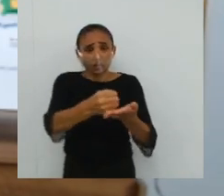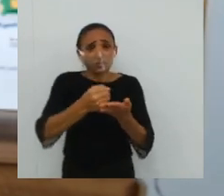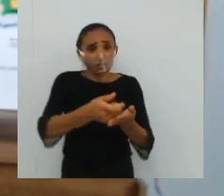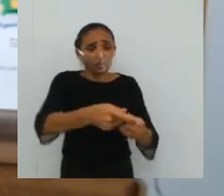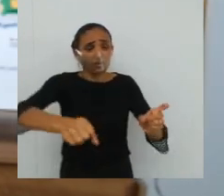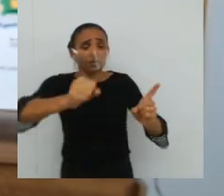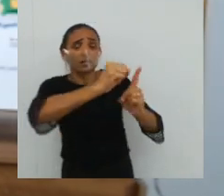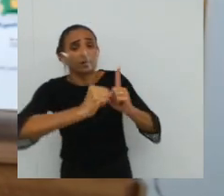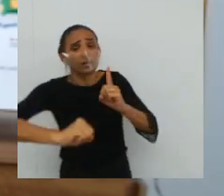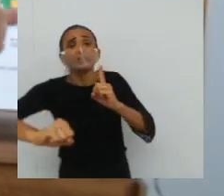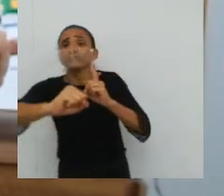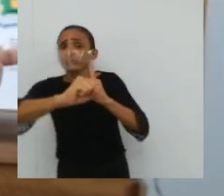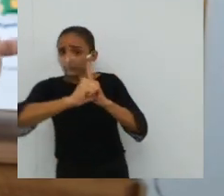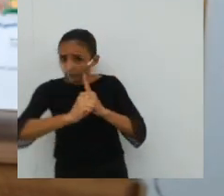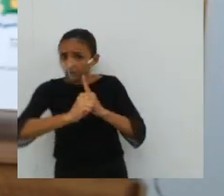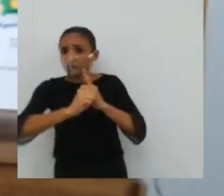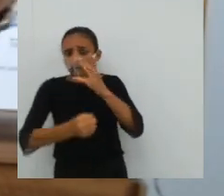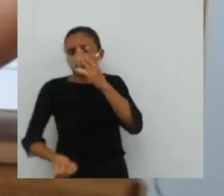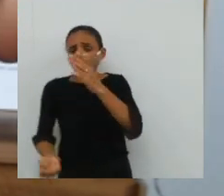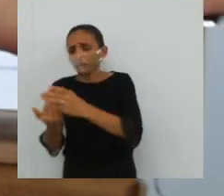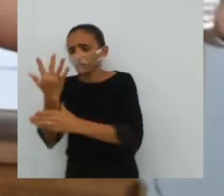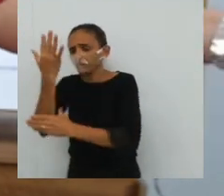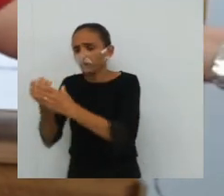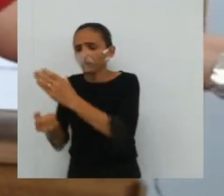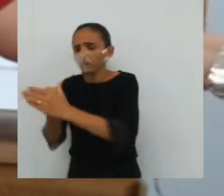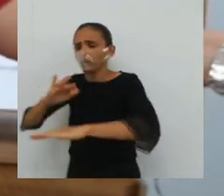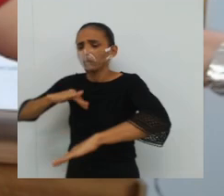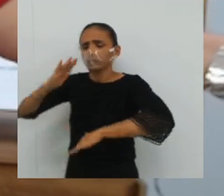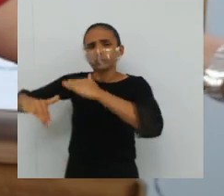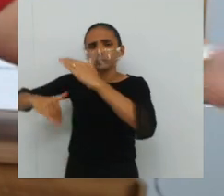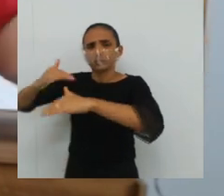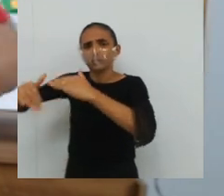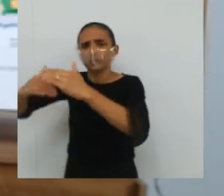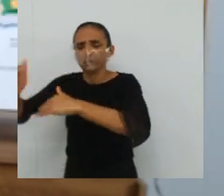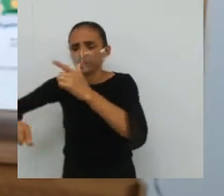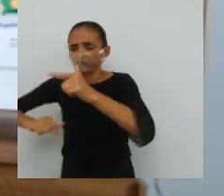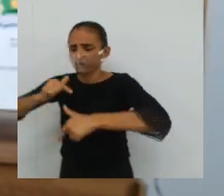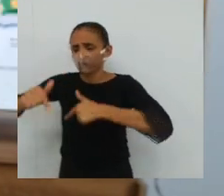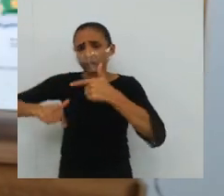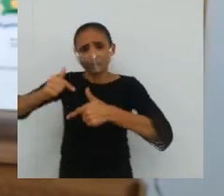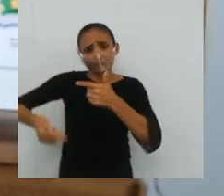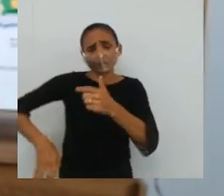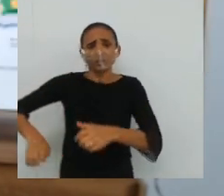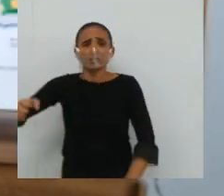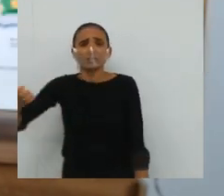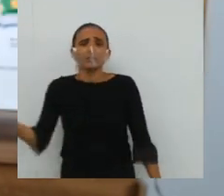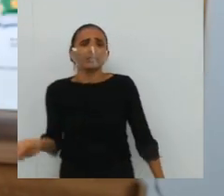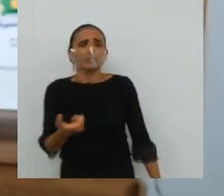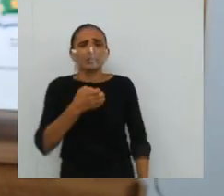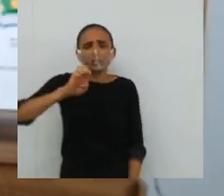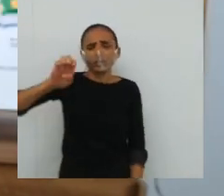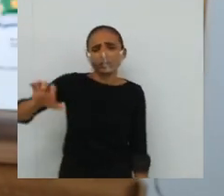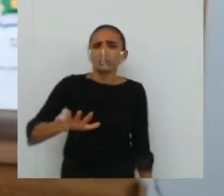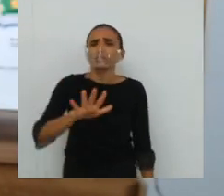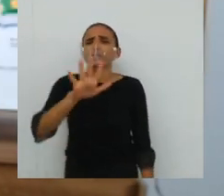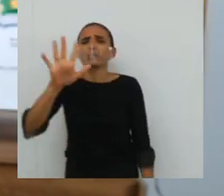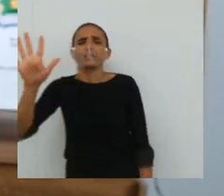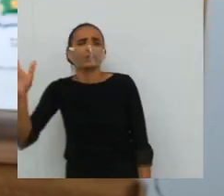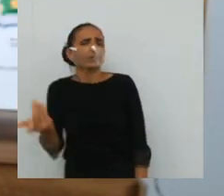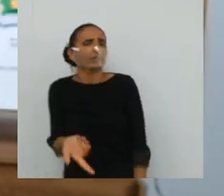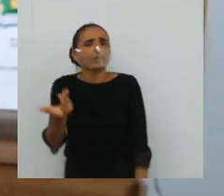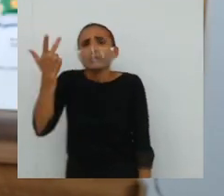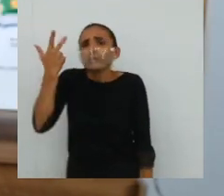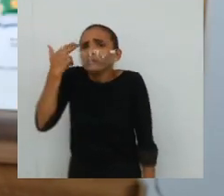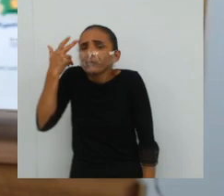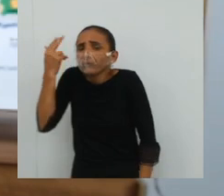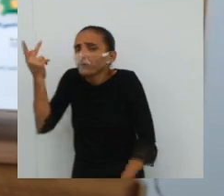Isso dá uma maior agilidade na produção e na distribuição do serviço. É muito comum na Europa. No Brasil nós temos também, né? Na